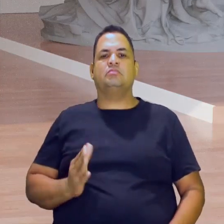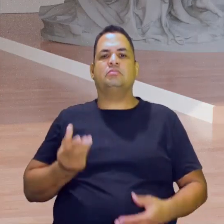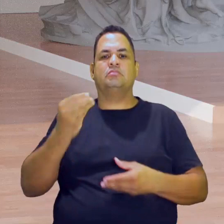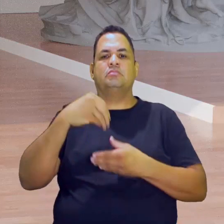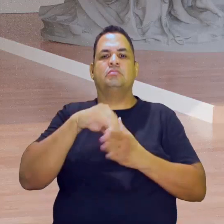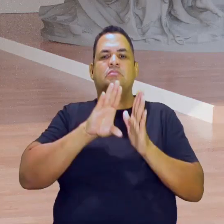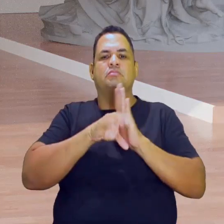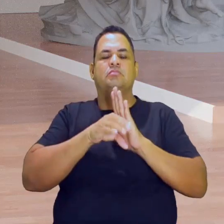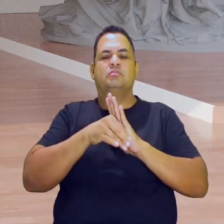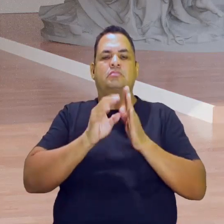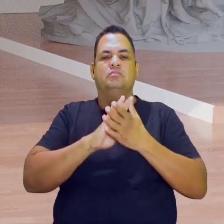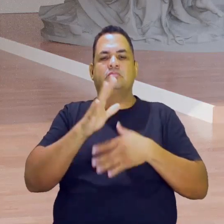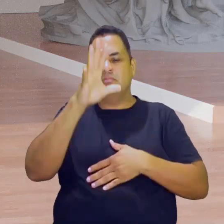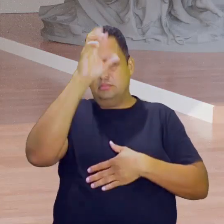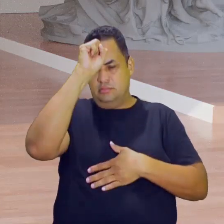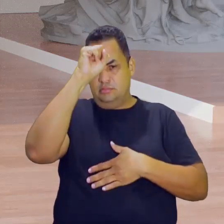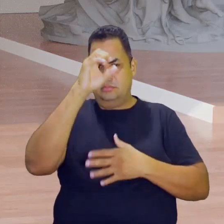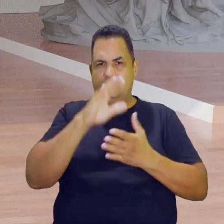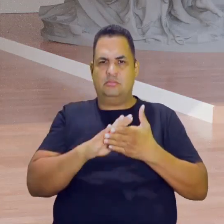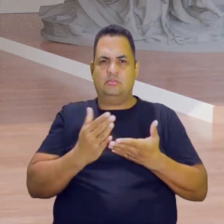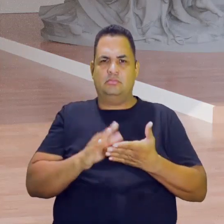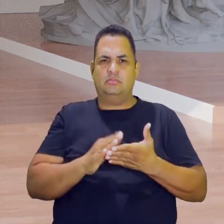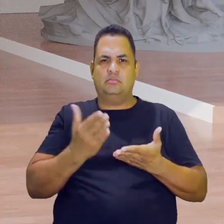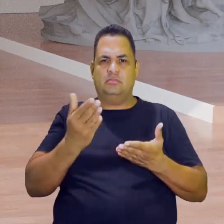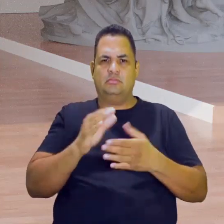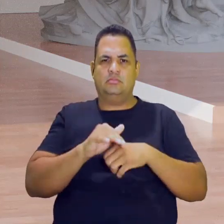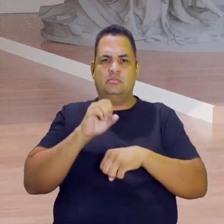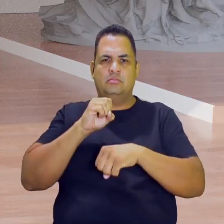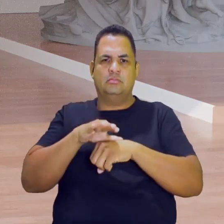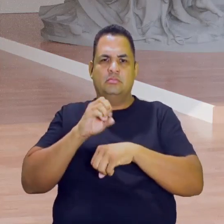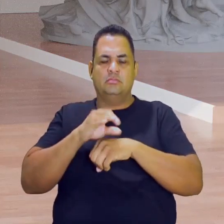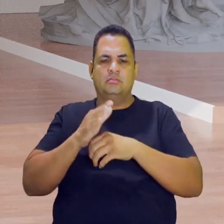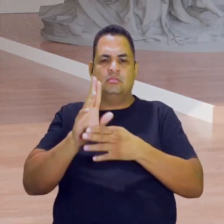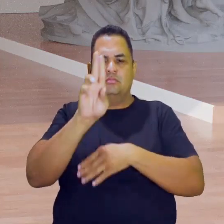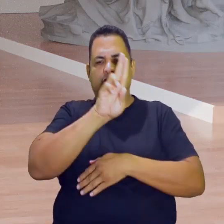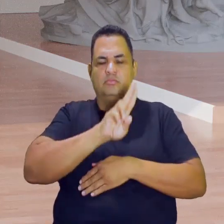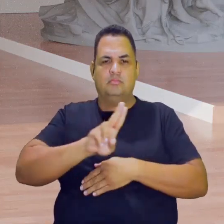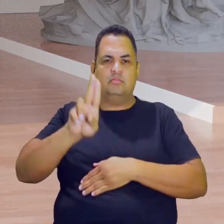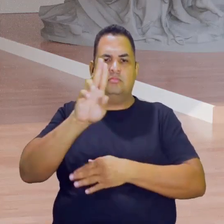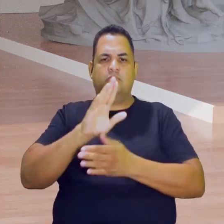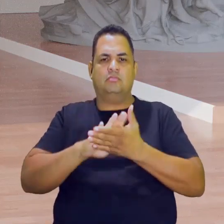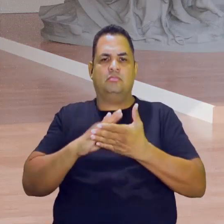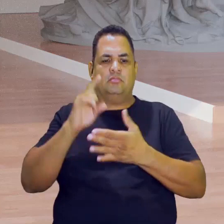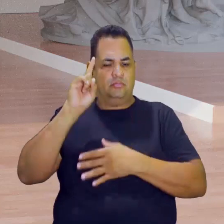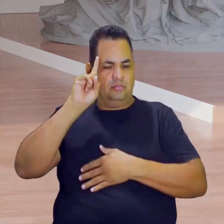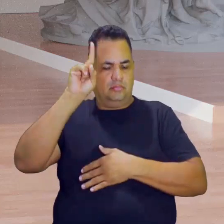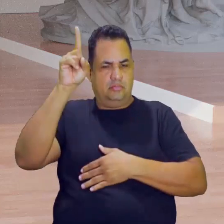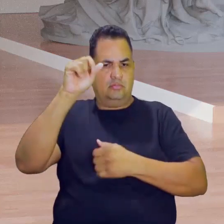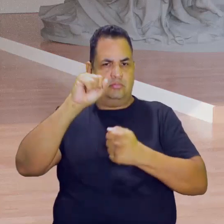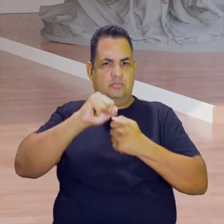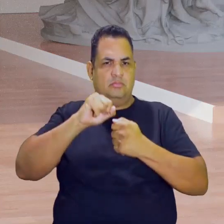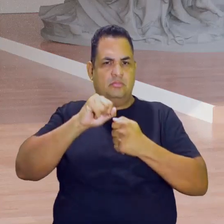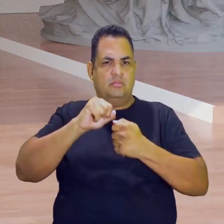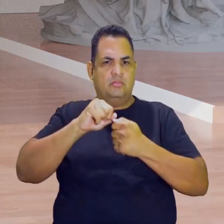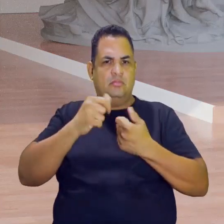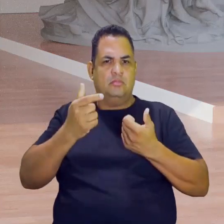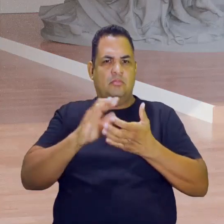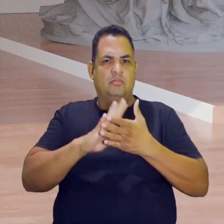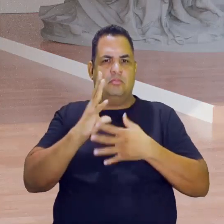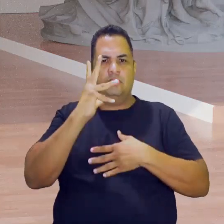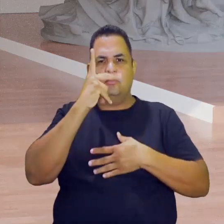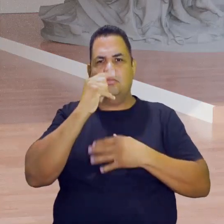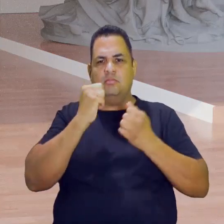conceitos que vocês aprenderam. Então, fica aí a dica para vocês usarem a criatividade e fazer o mais